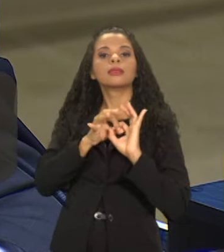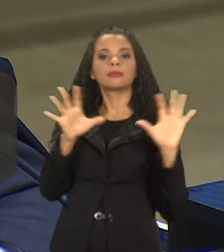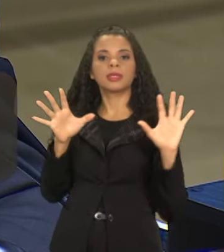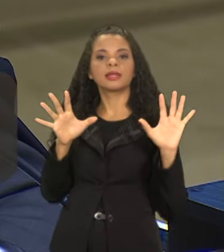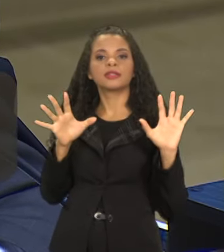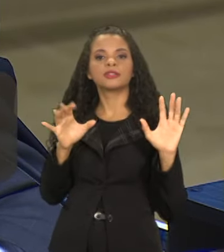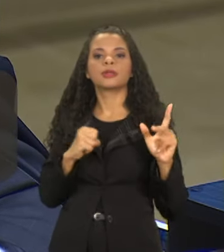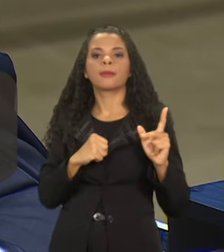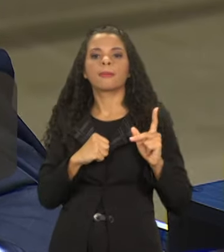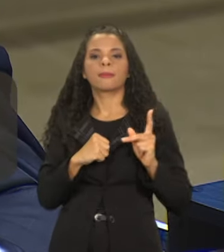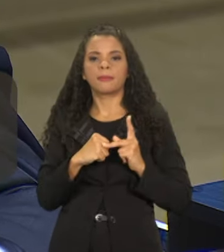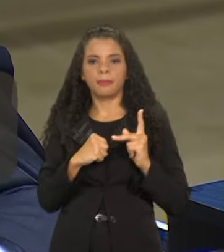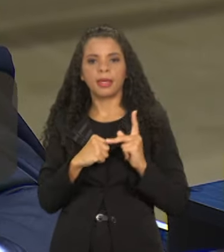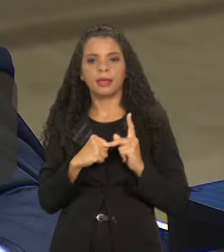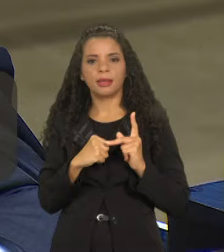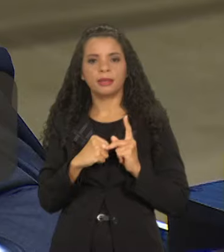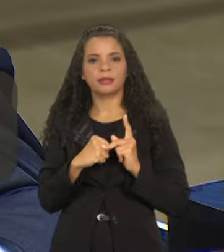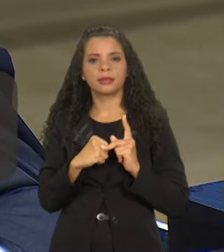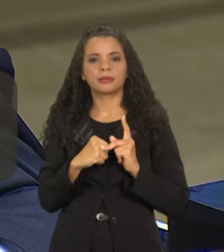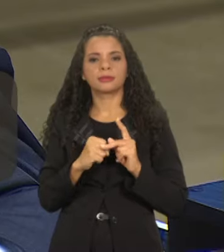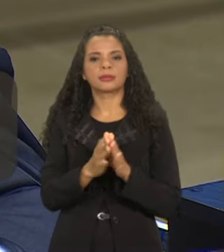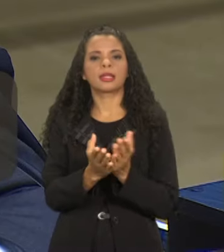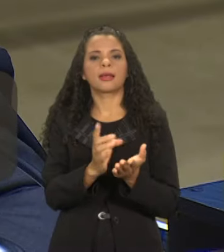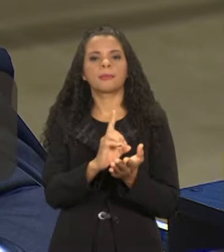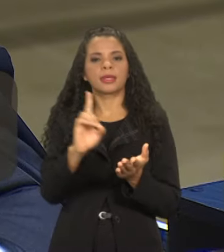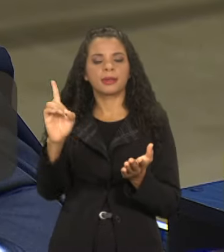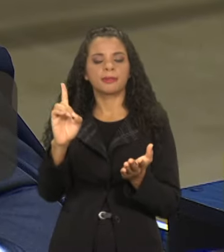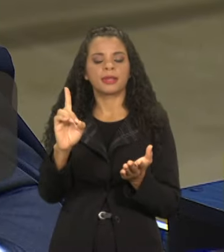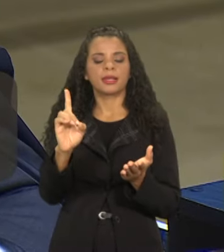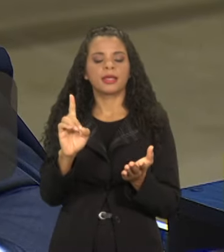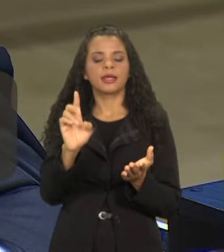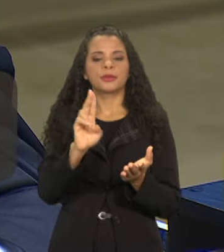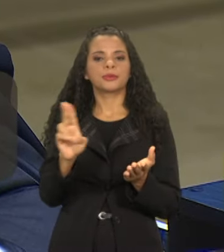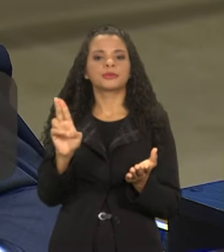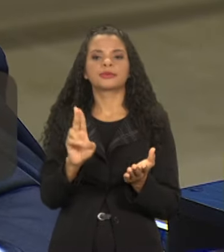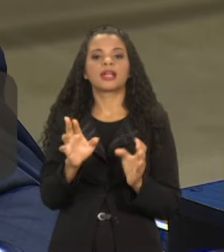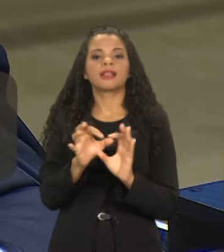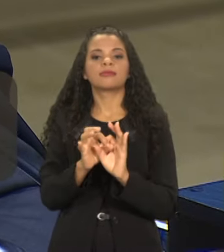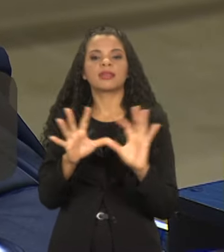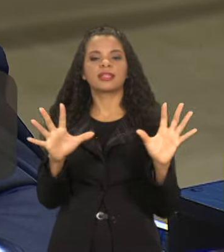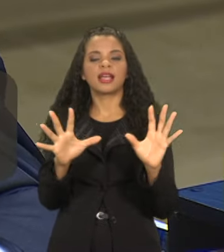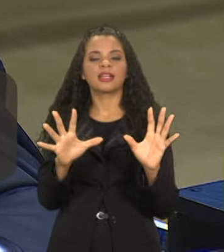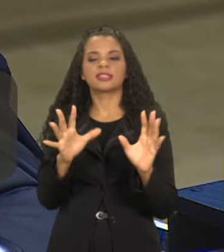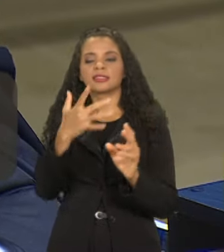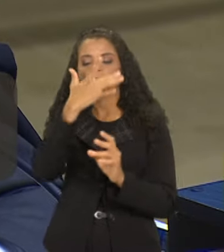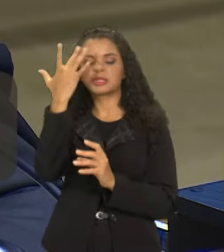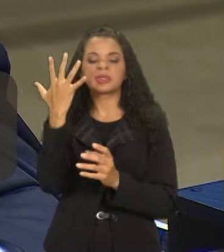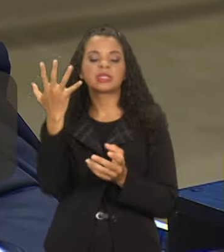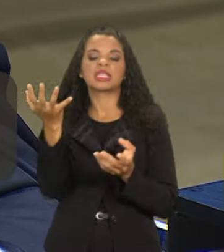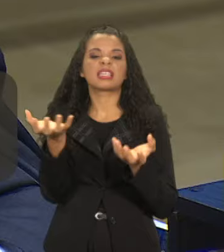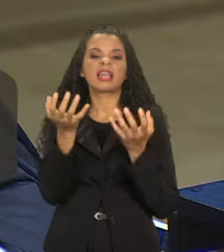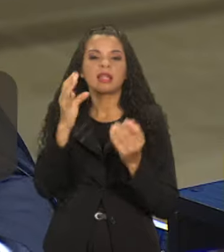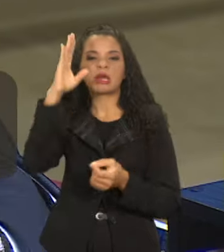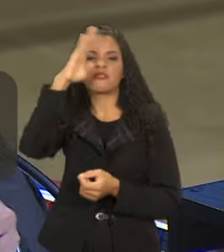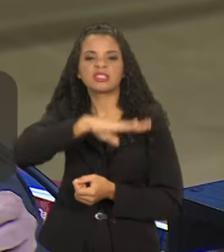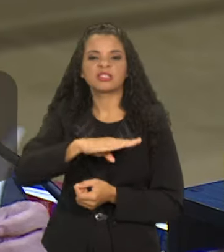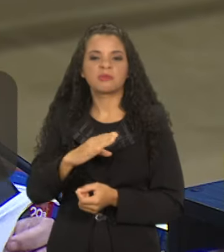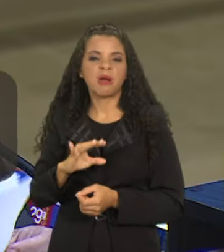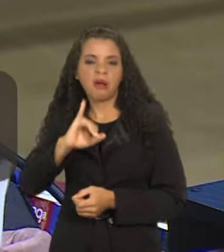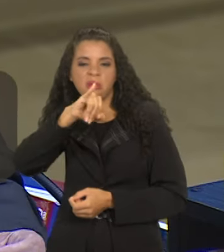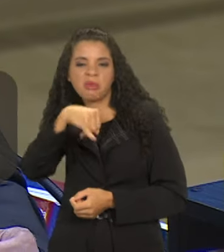é usado como desculpa para fazer o mal. Isso não existe sequer biblicamente, quanto e,